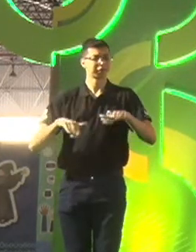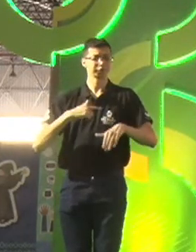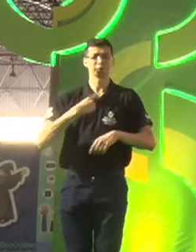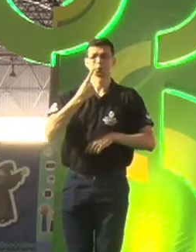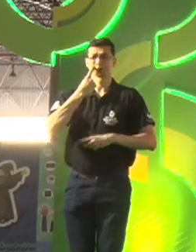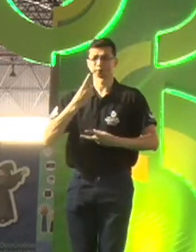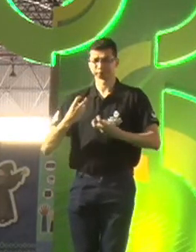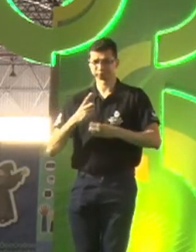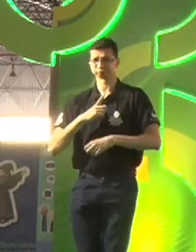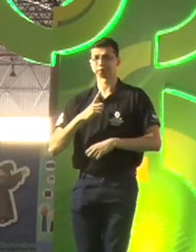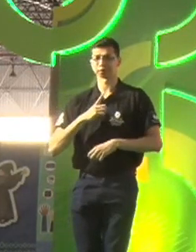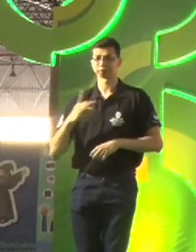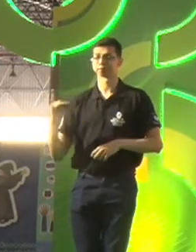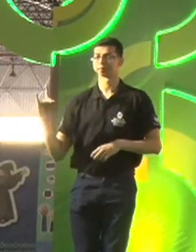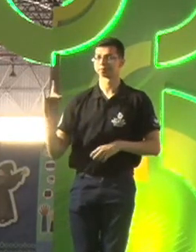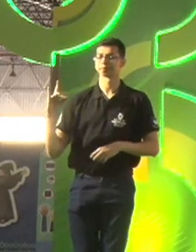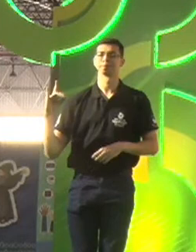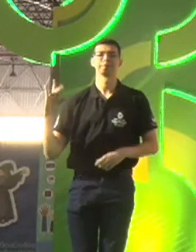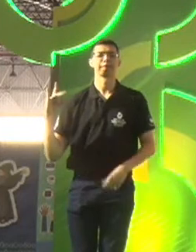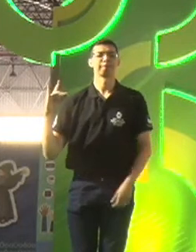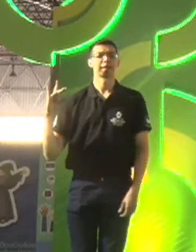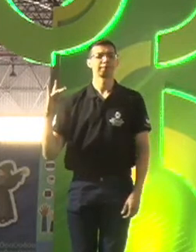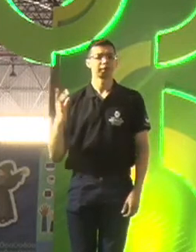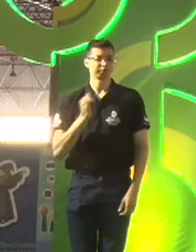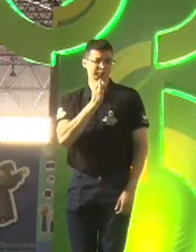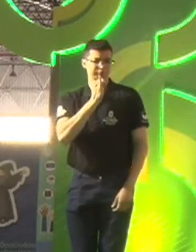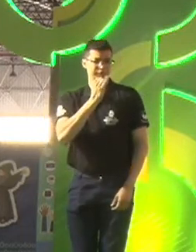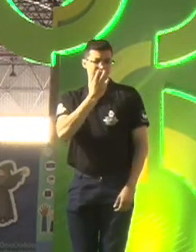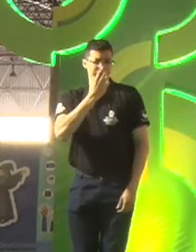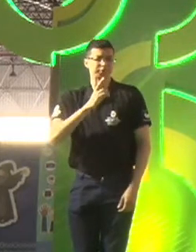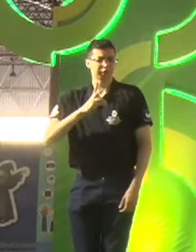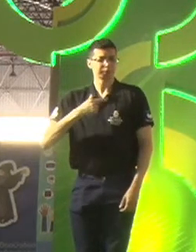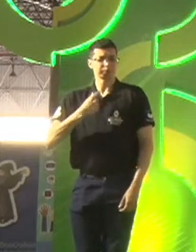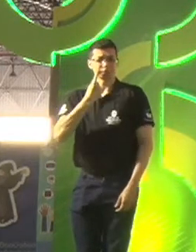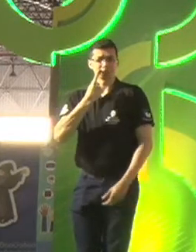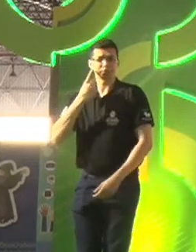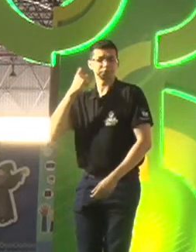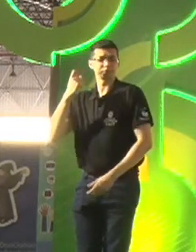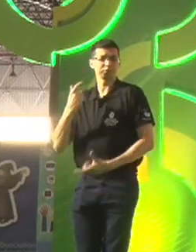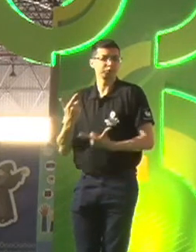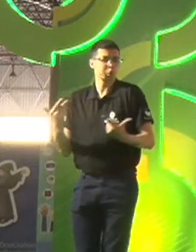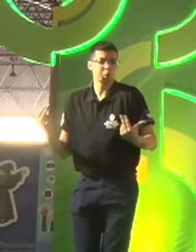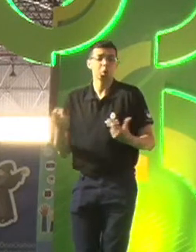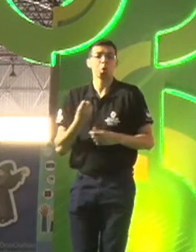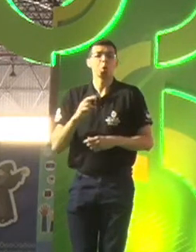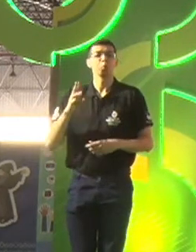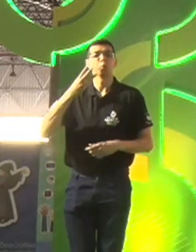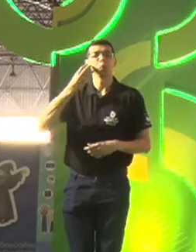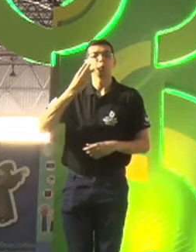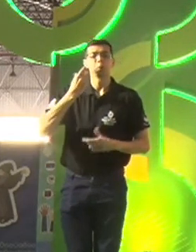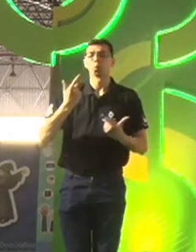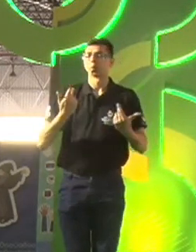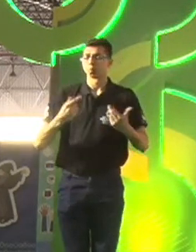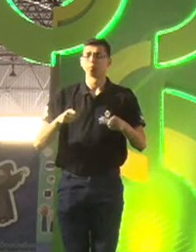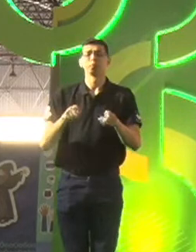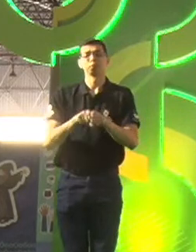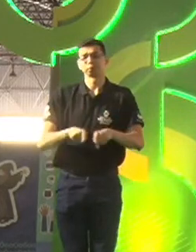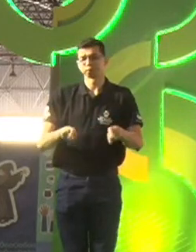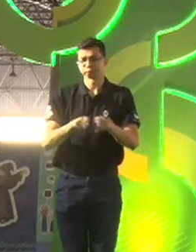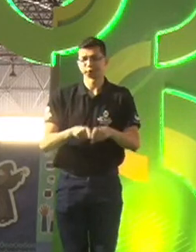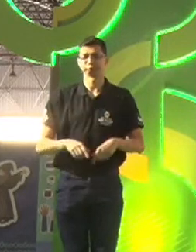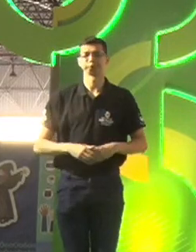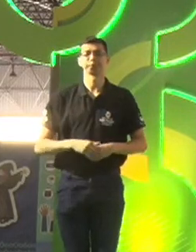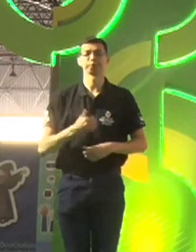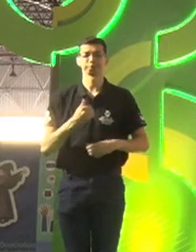também com meados ou latidos se for mais típico que é o gato cachorro muito bom essa lente Então